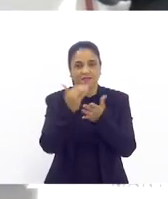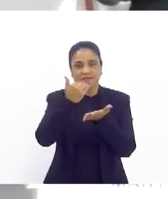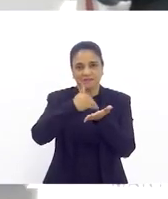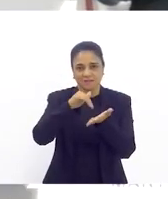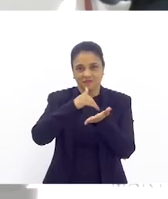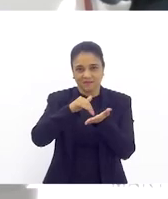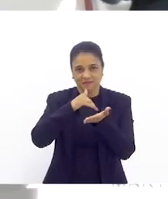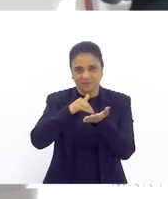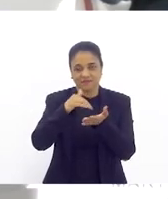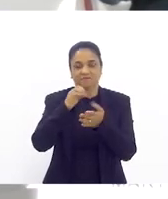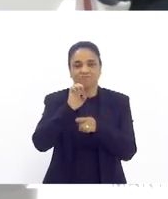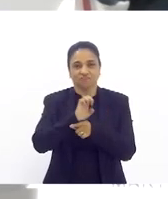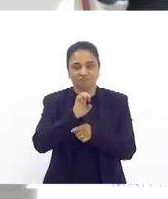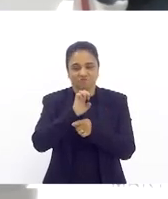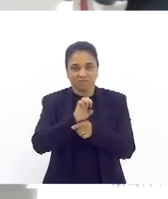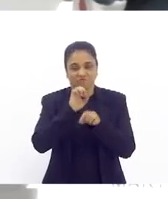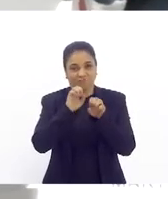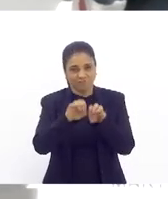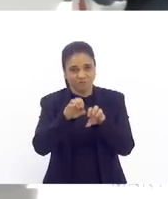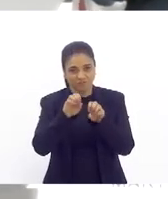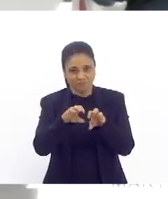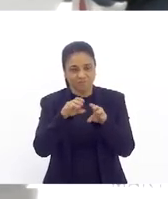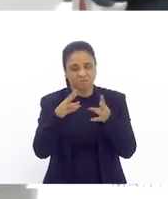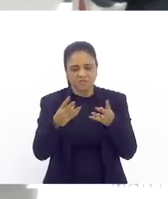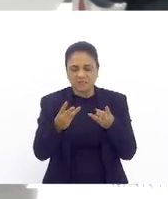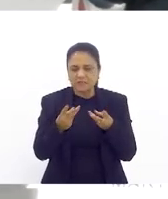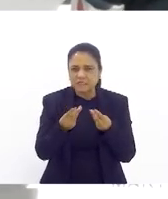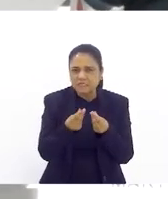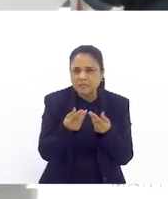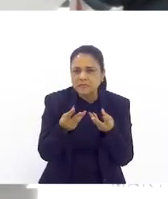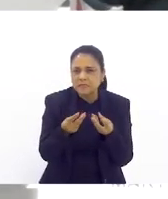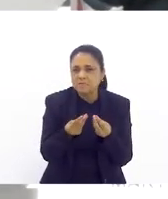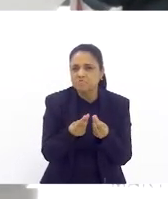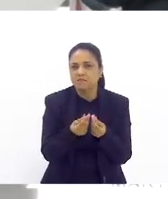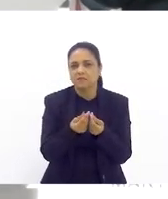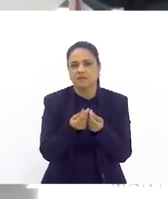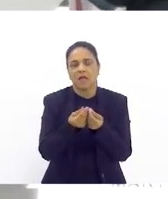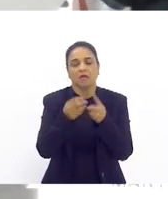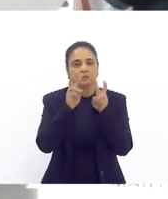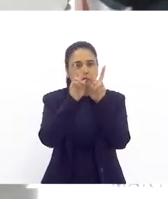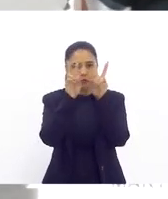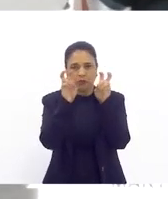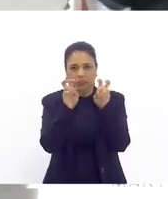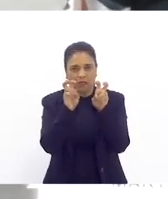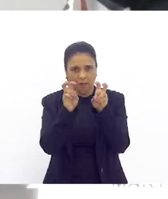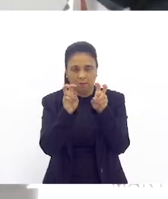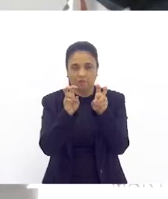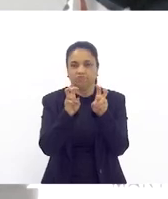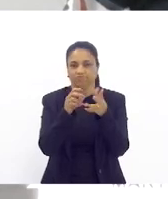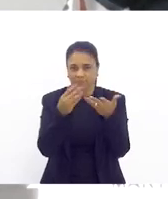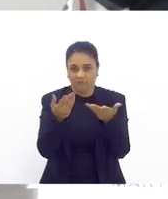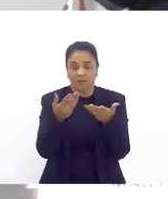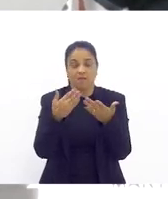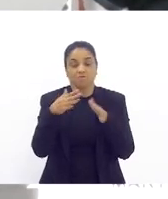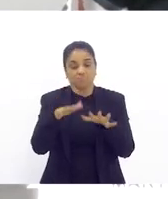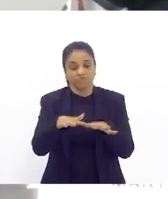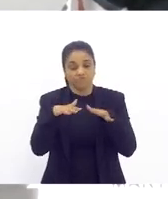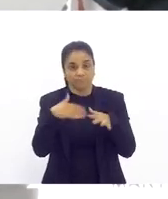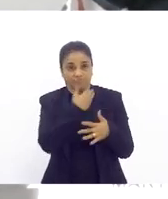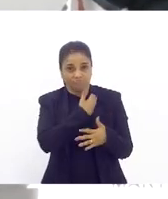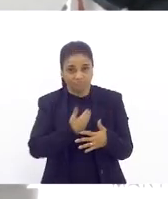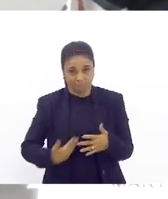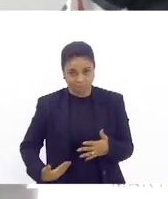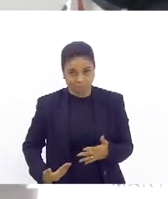Secretaria Estadual de Educação pela sensibilidade com que tratou do tema acho que essa audiência pública